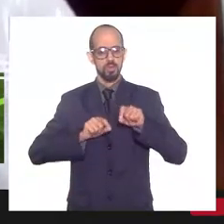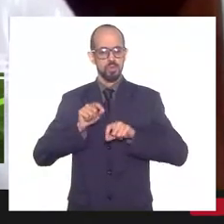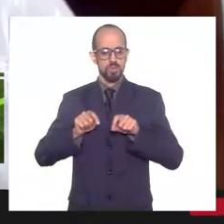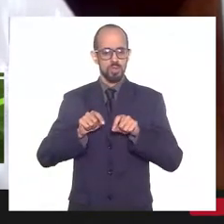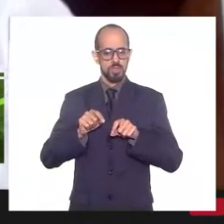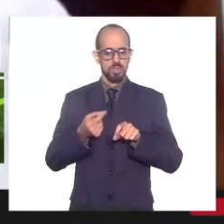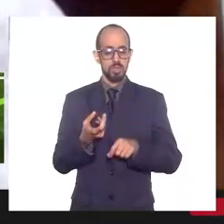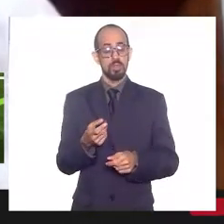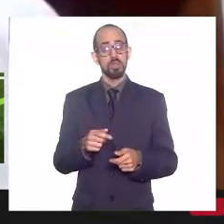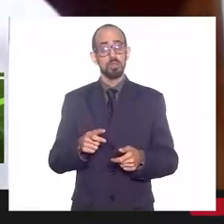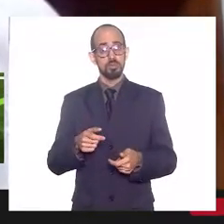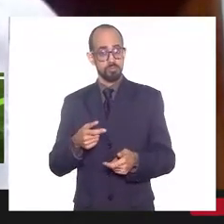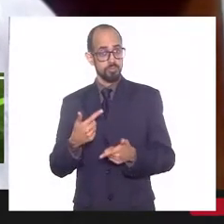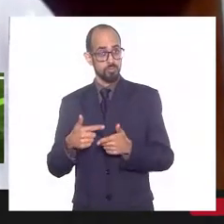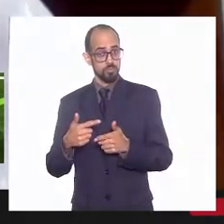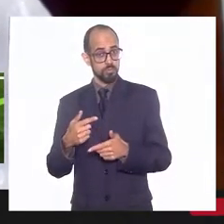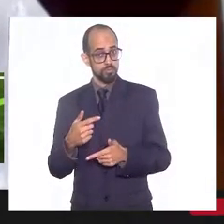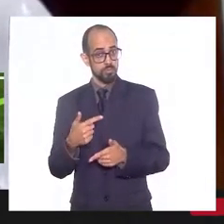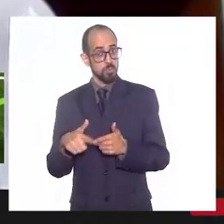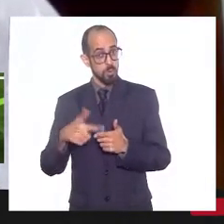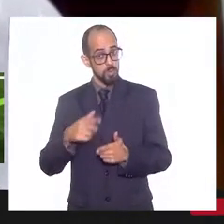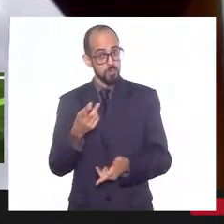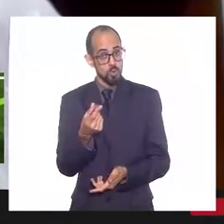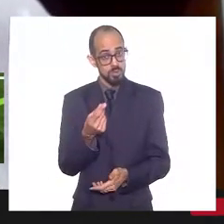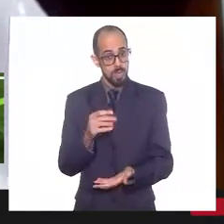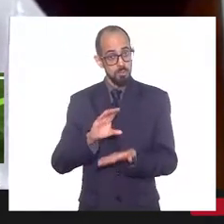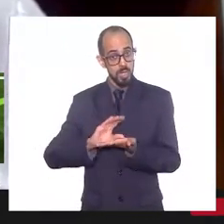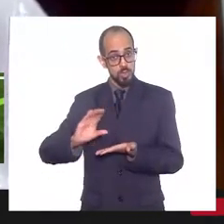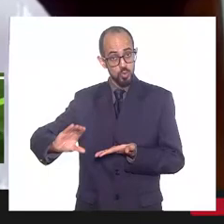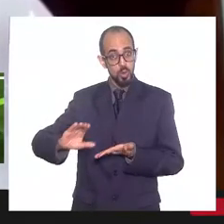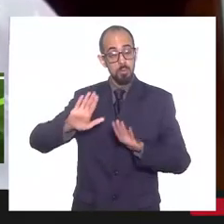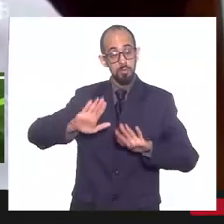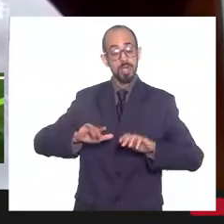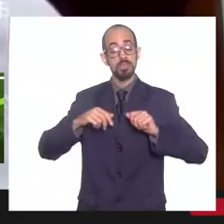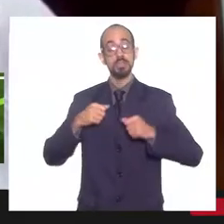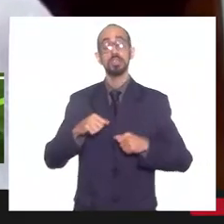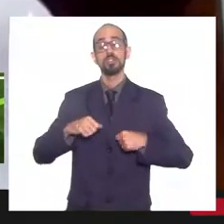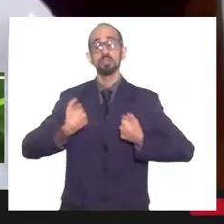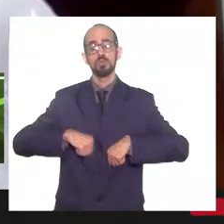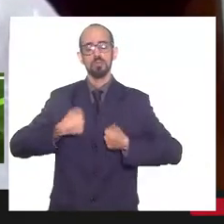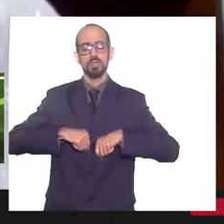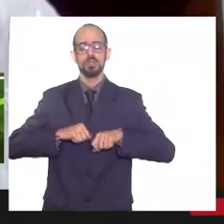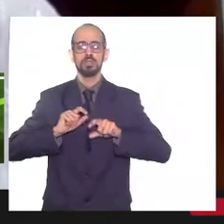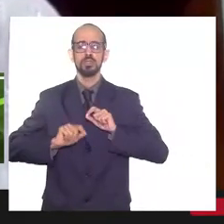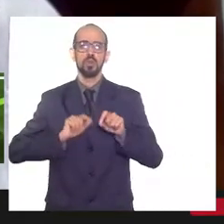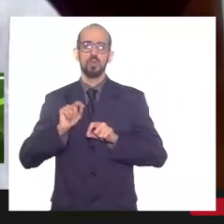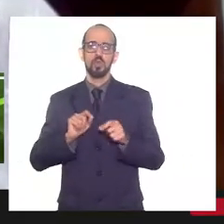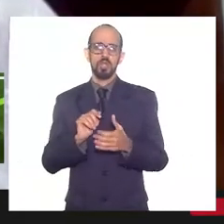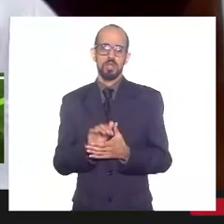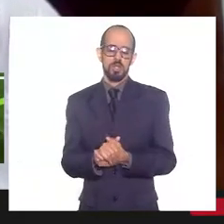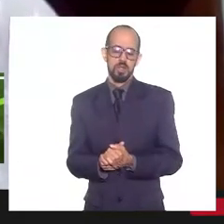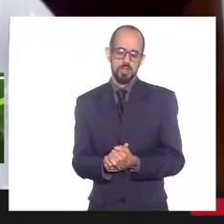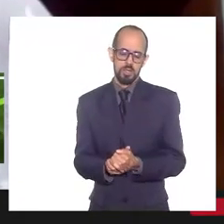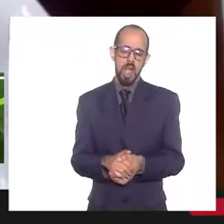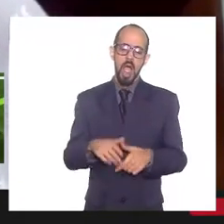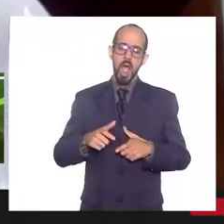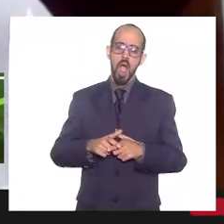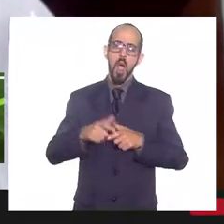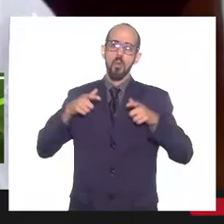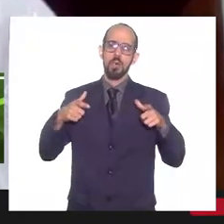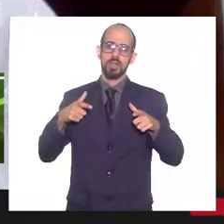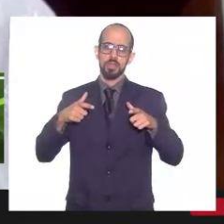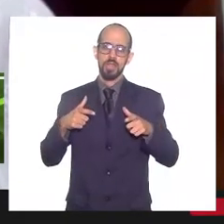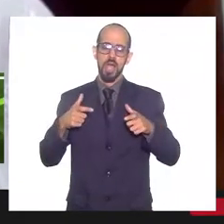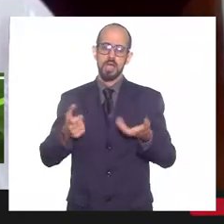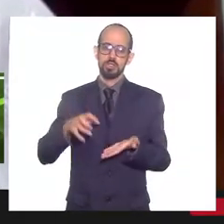da questão do orçamento mas é necessário que a gente é ampliar